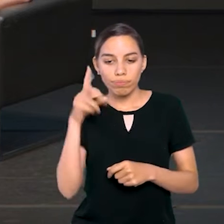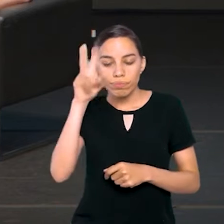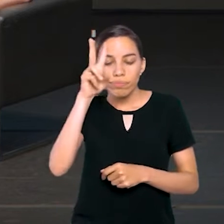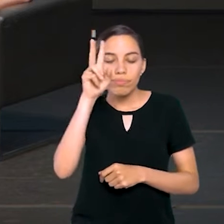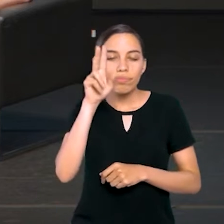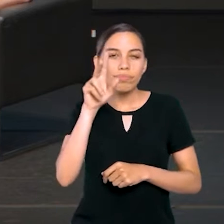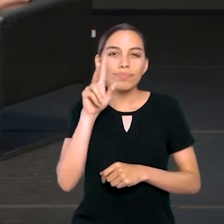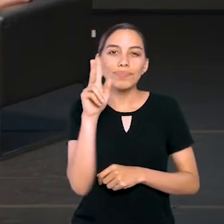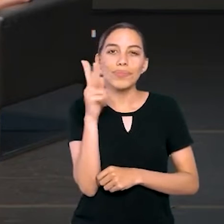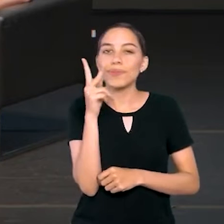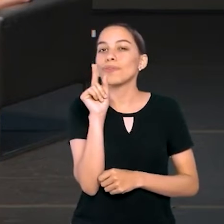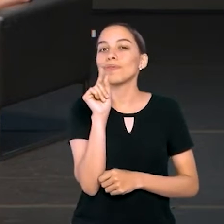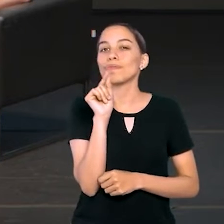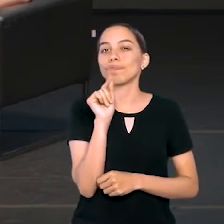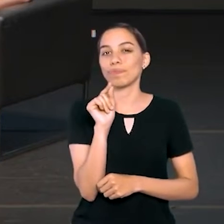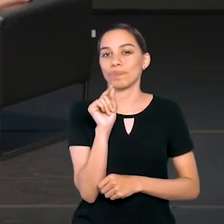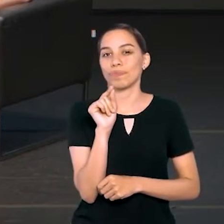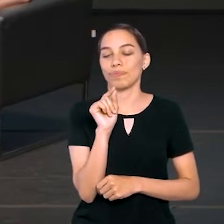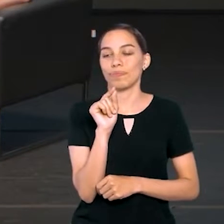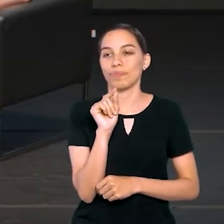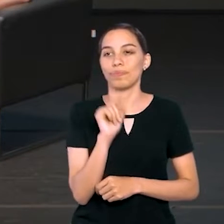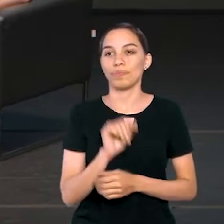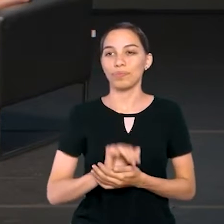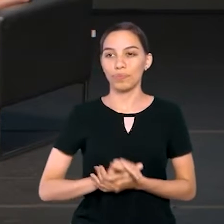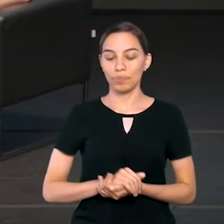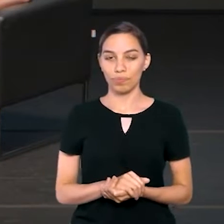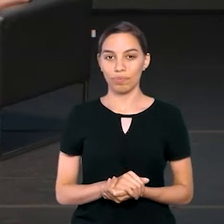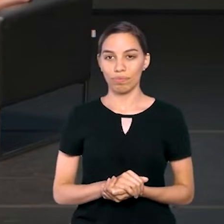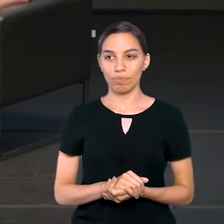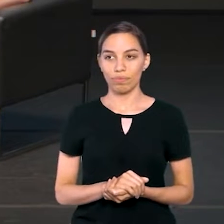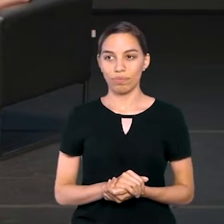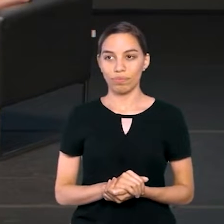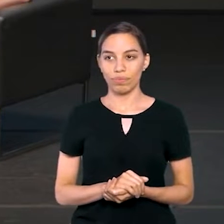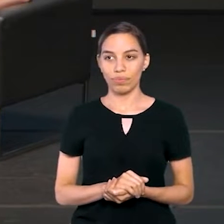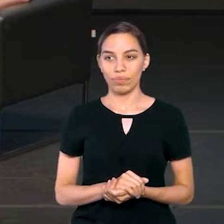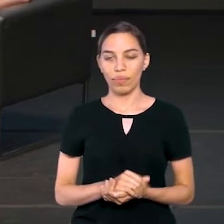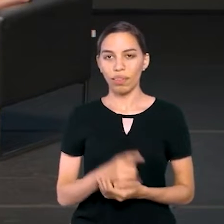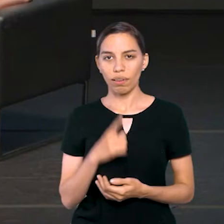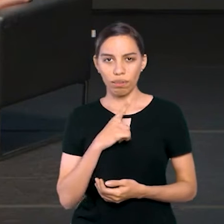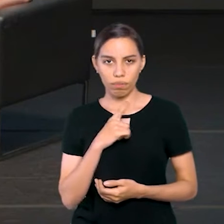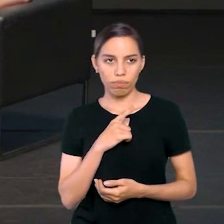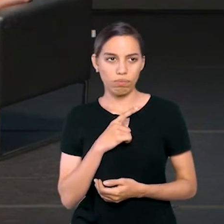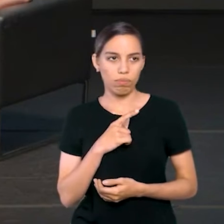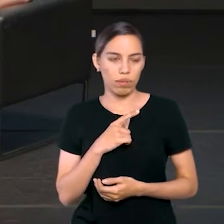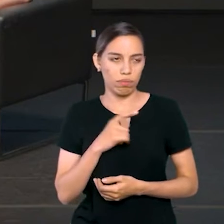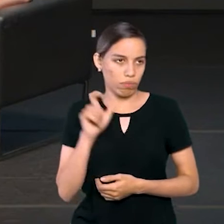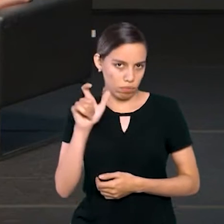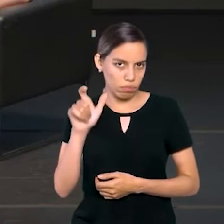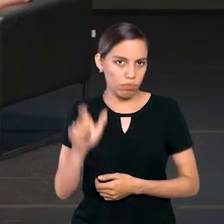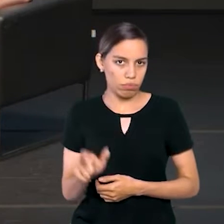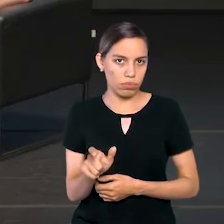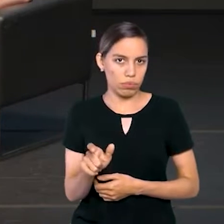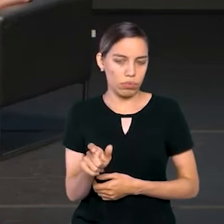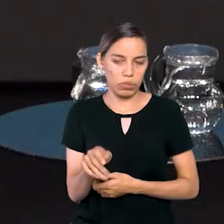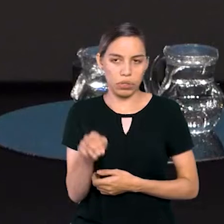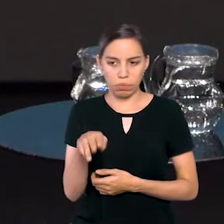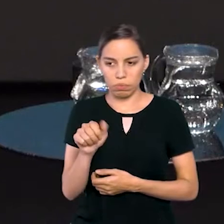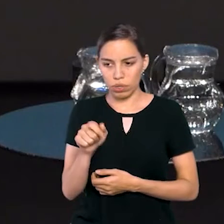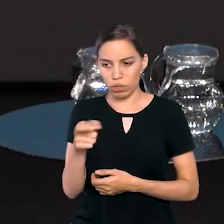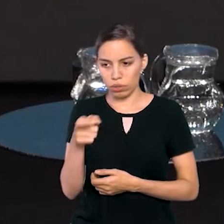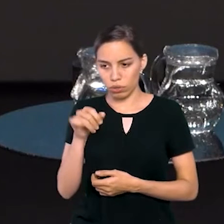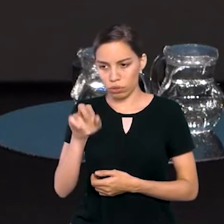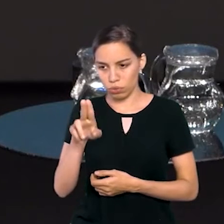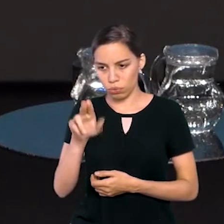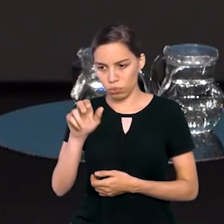história de um parente nosso, Cadiuel, o Maxuara.